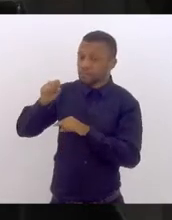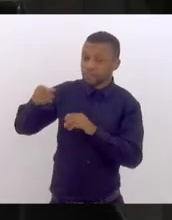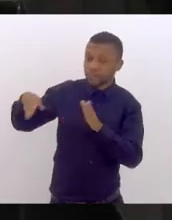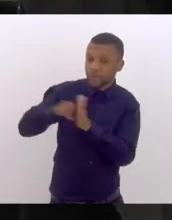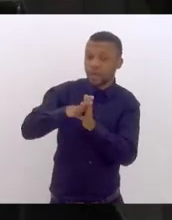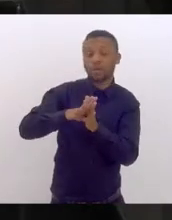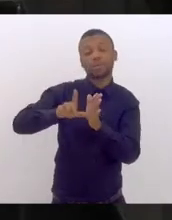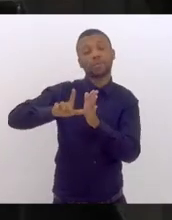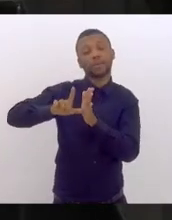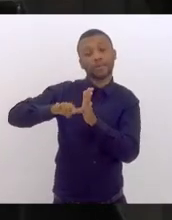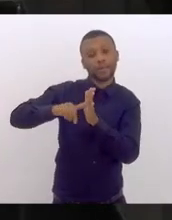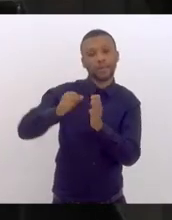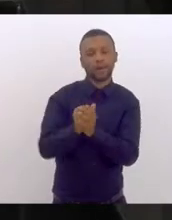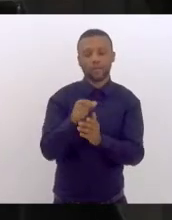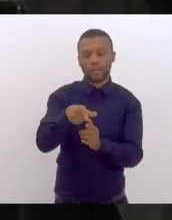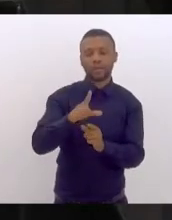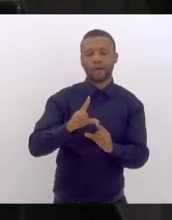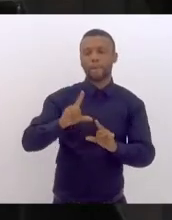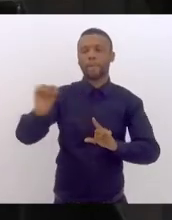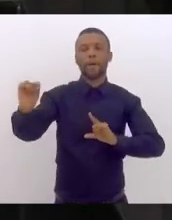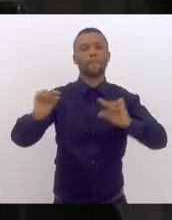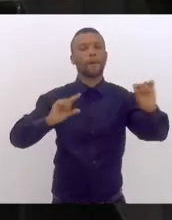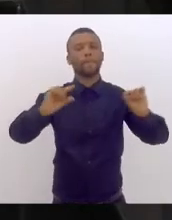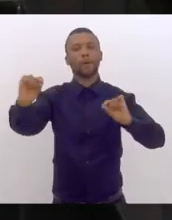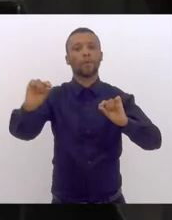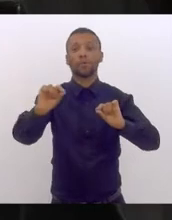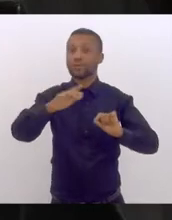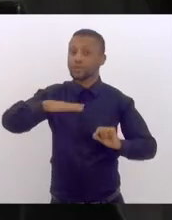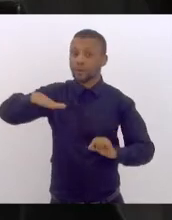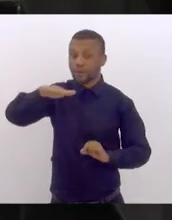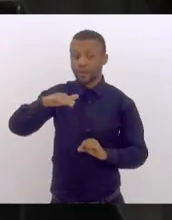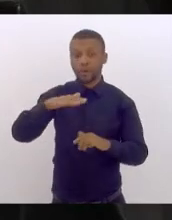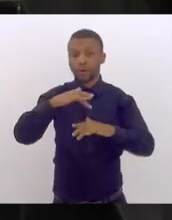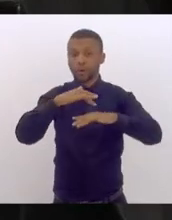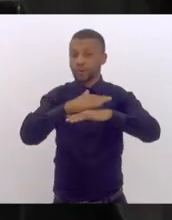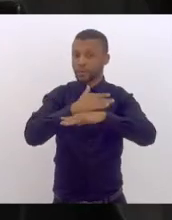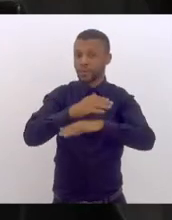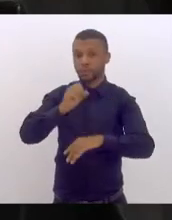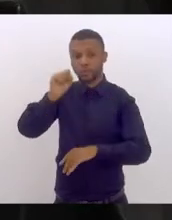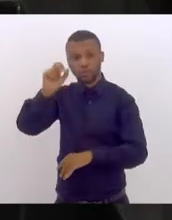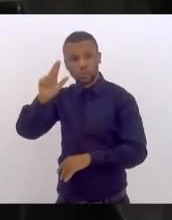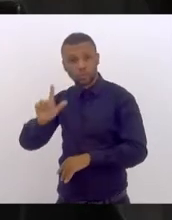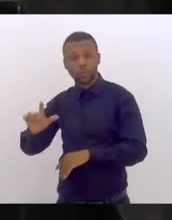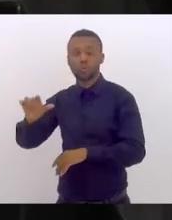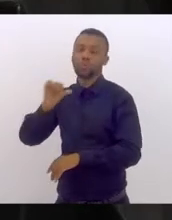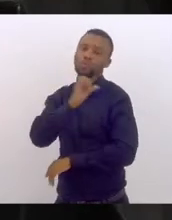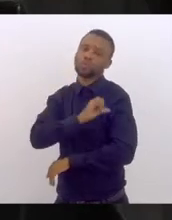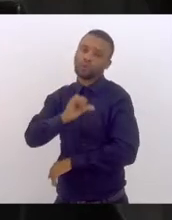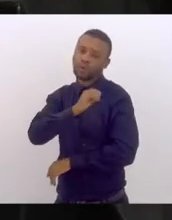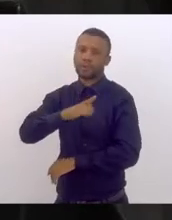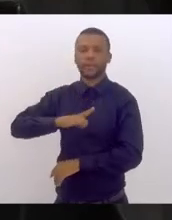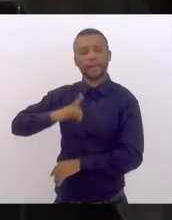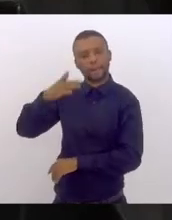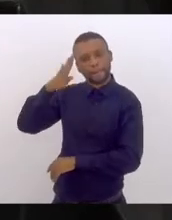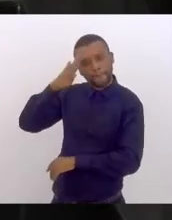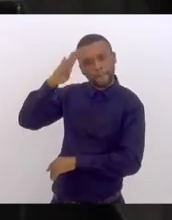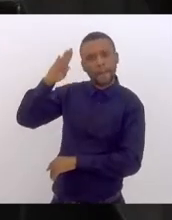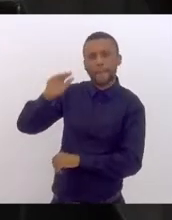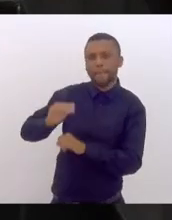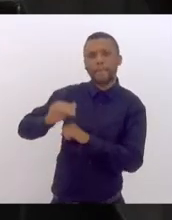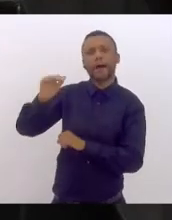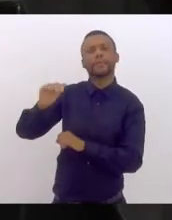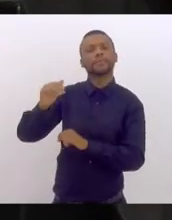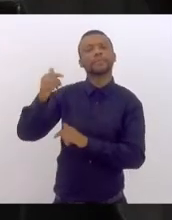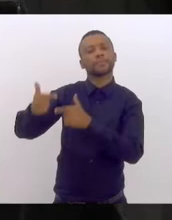para outros pontos e geral no eixo centro-sul da capital onde tem mais empregos e mais oportunidades mas alternativas e